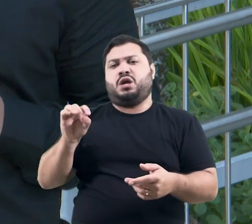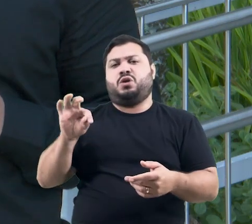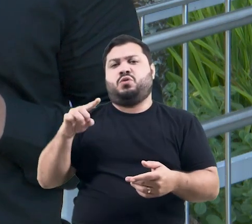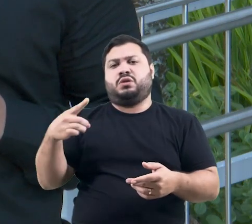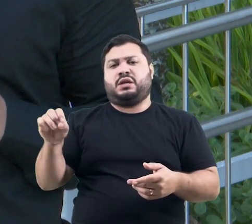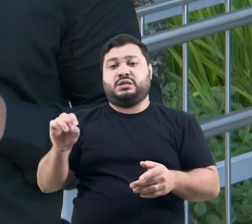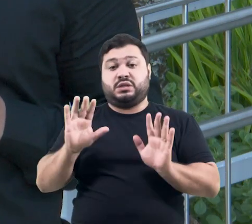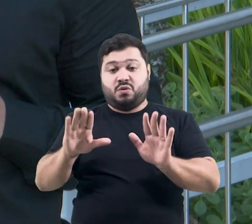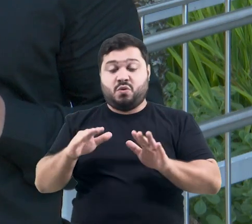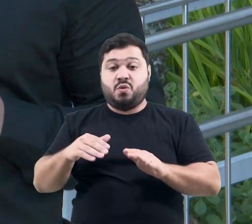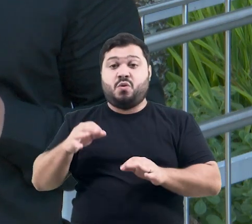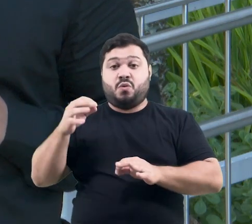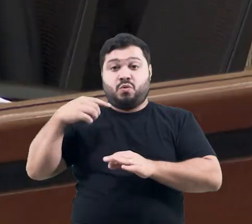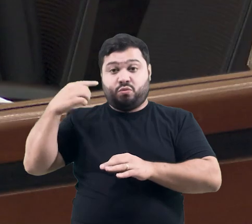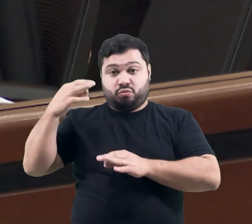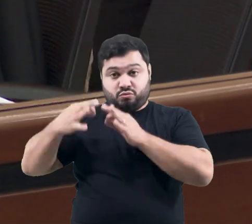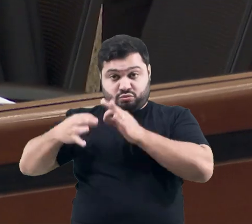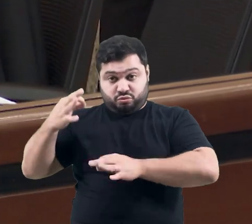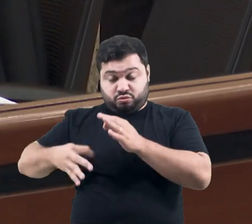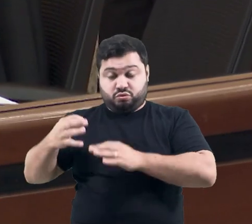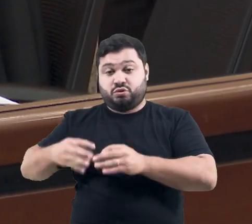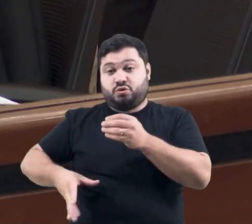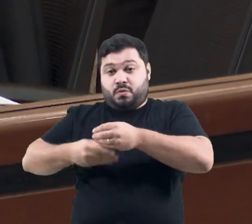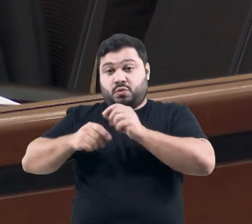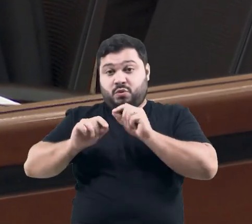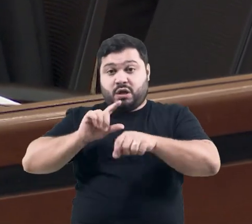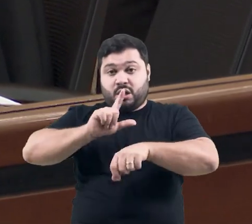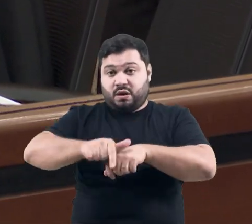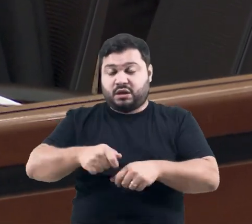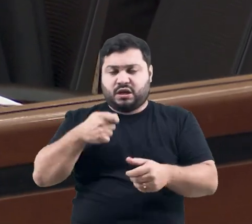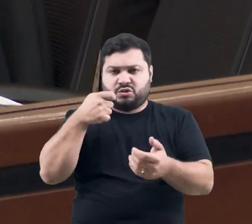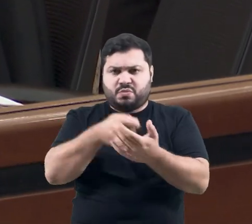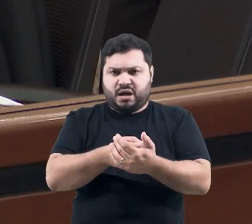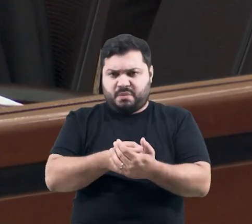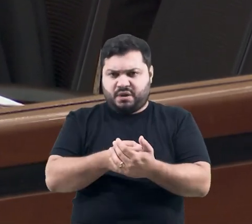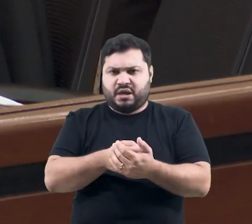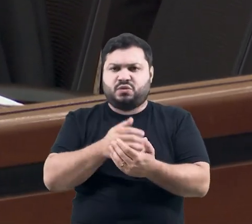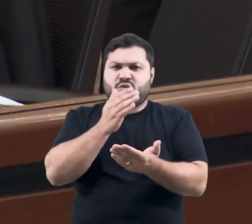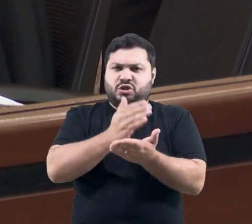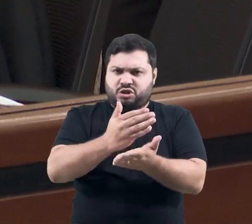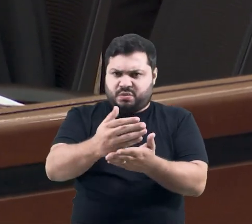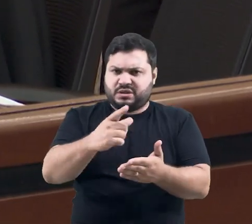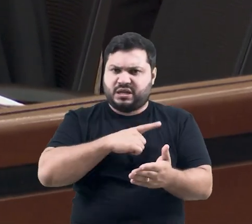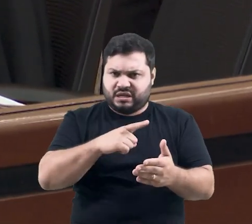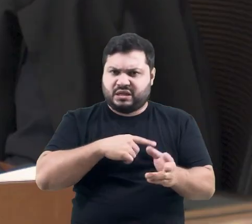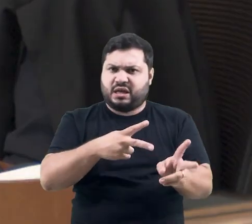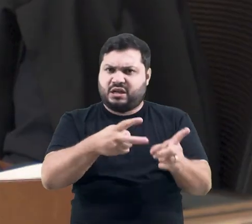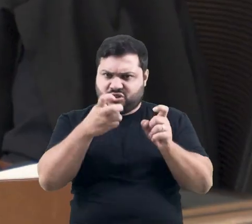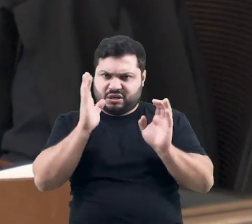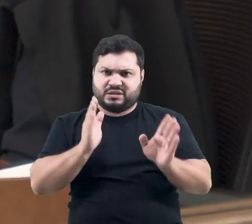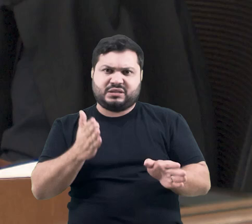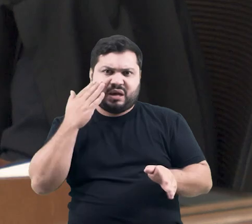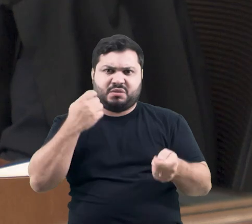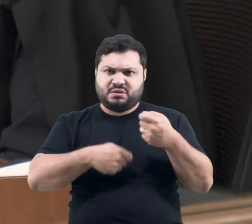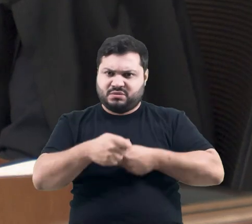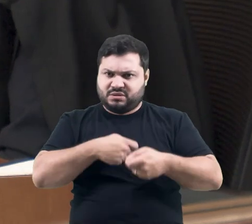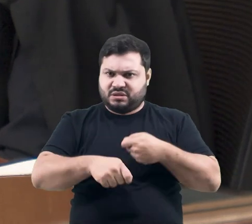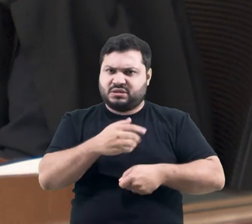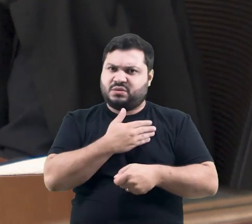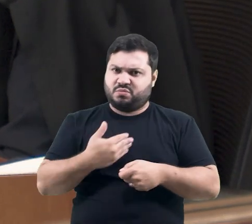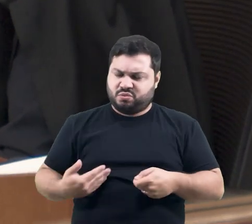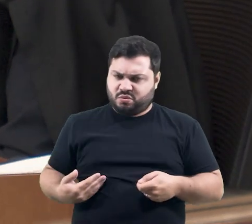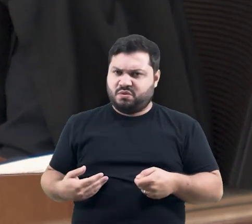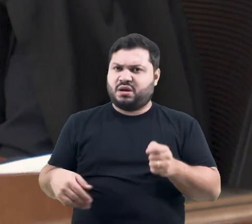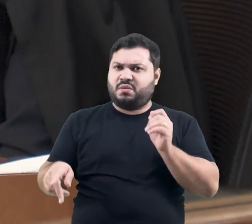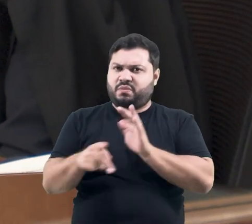por falta de dotação orçamentária. O magistrado complementou que o atraso no pagamento de parcelas devidas e reconhecidas